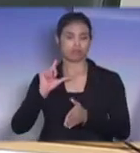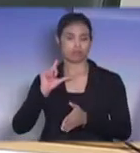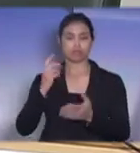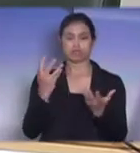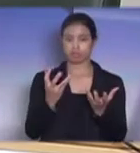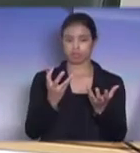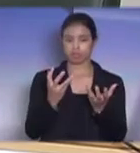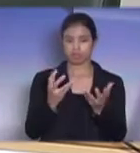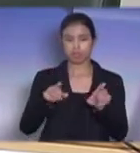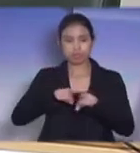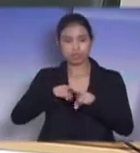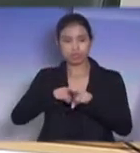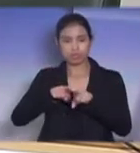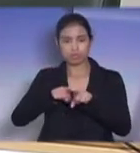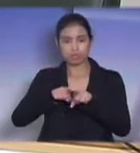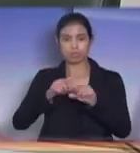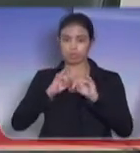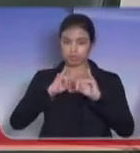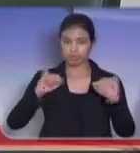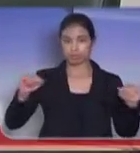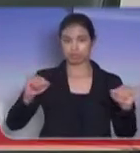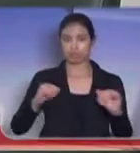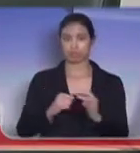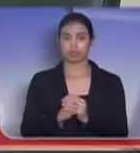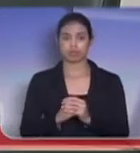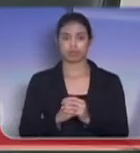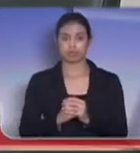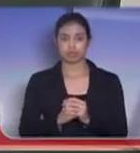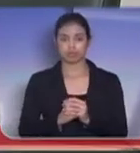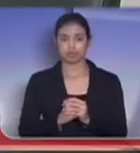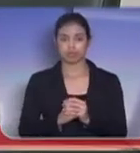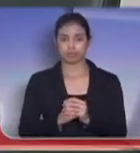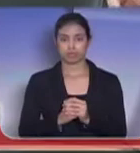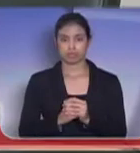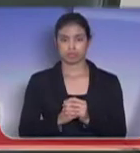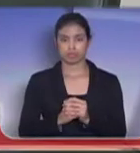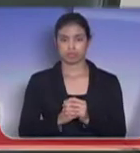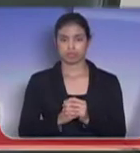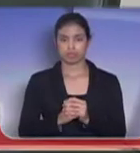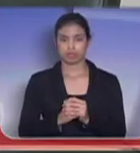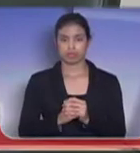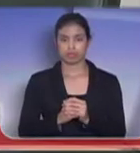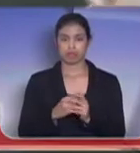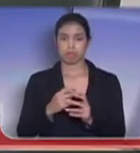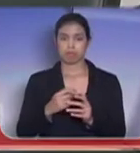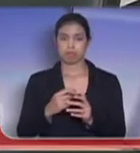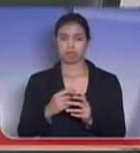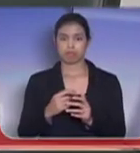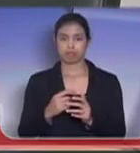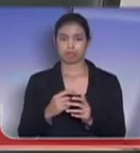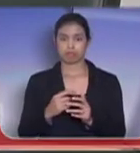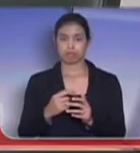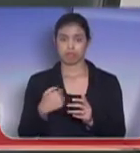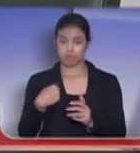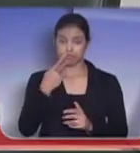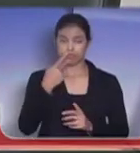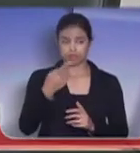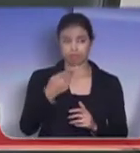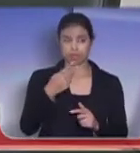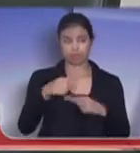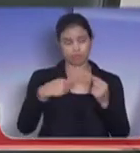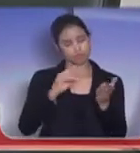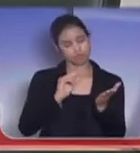também que constatou tendo em vista que como se fosse na tribuna vai conquistar minhas palavras para que seja